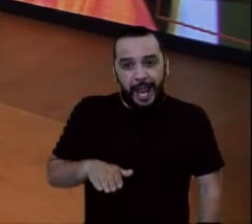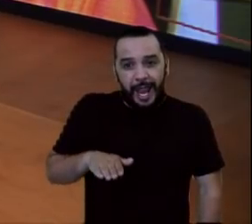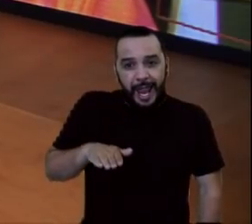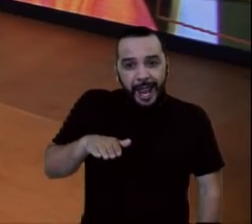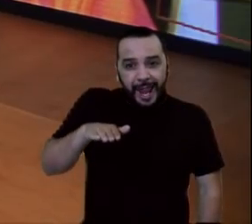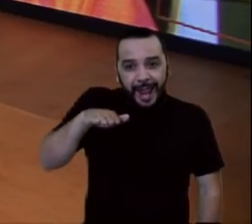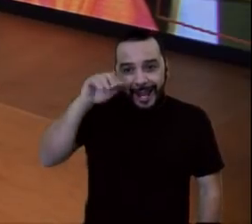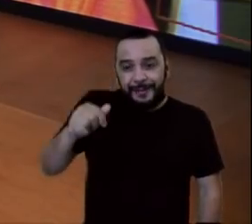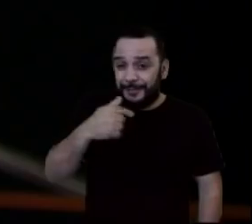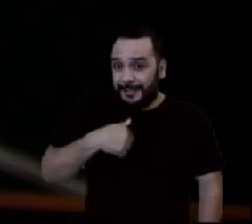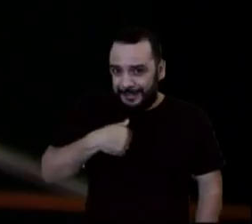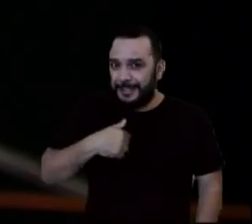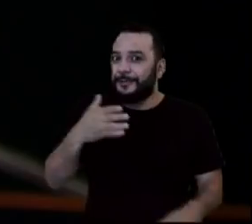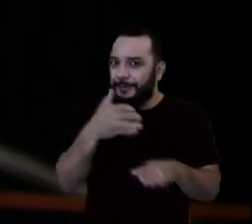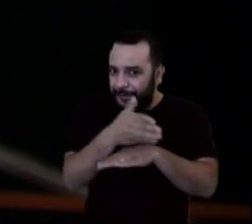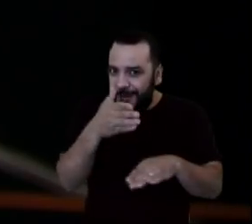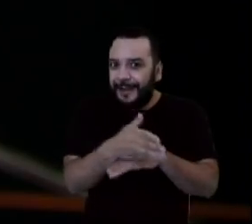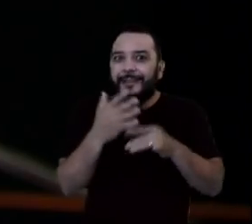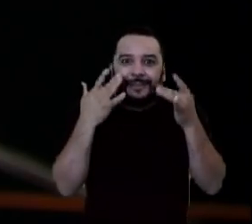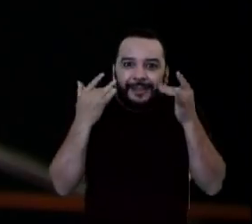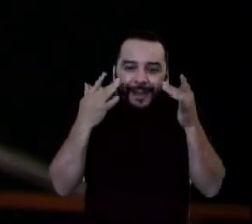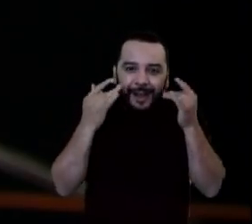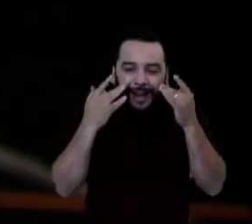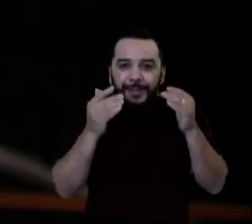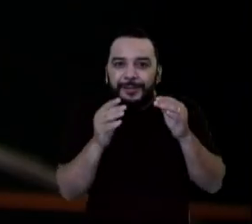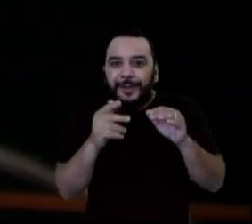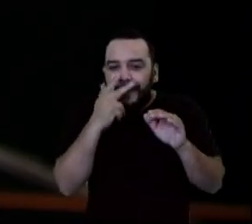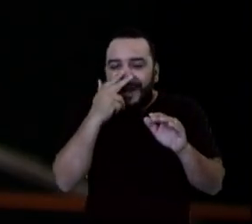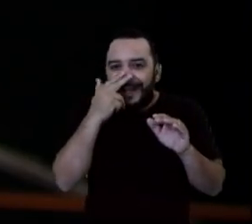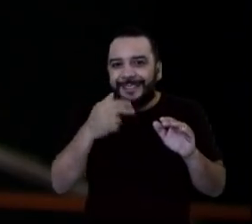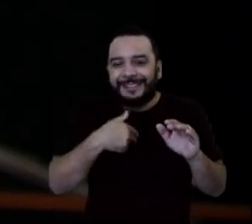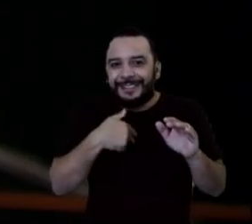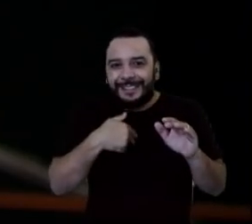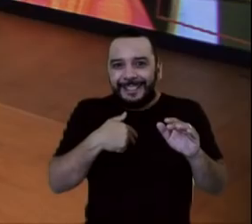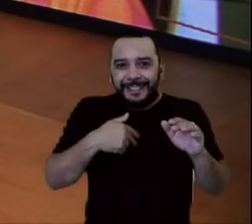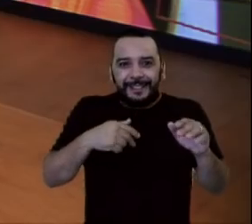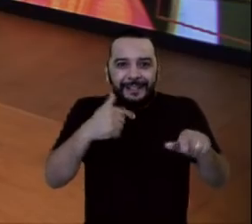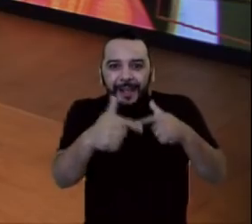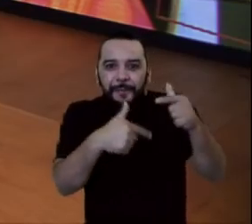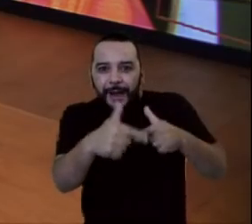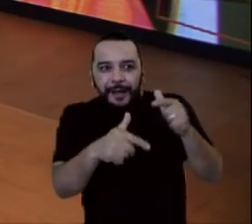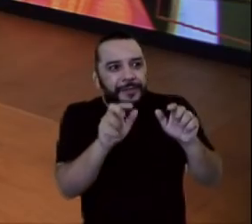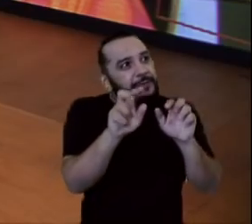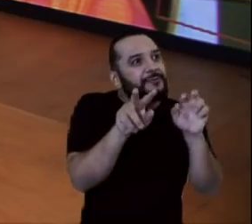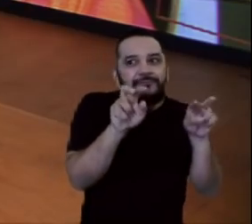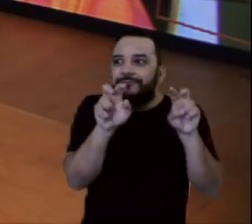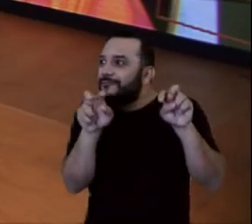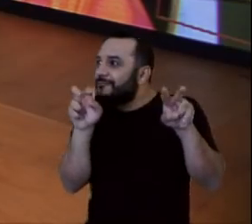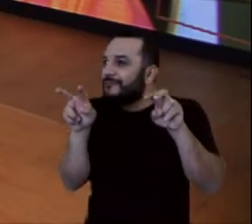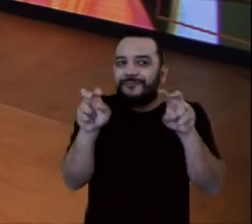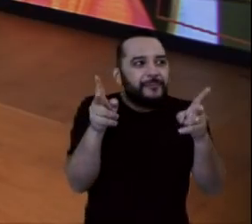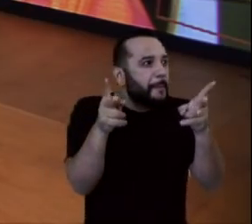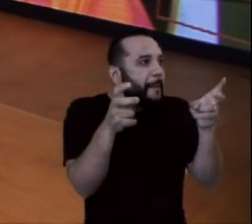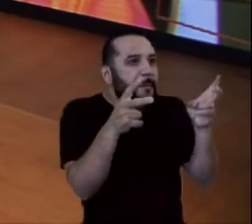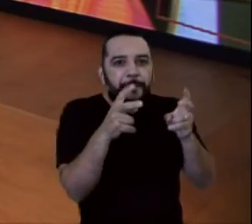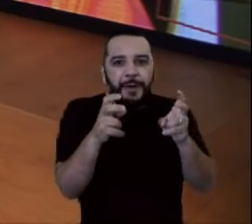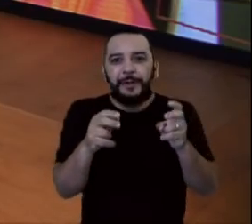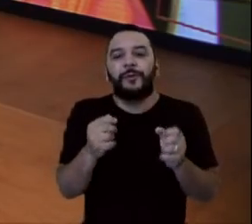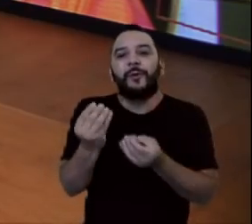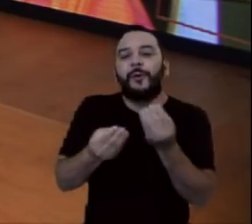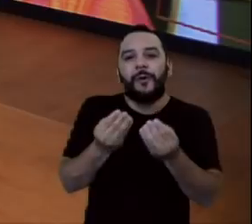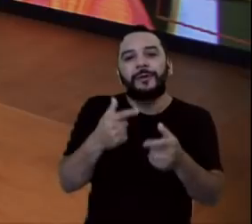trabalhos deles, deviam frequentar coxias, camarins, tudo isso. Quais são as primeiras lembranças que você tem do trabalho deles, da